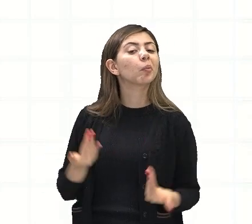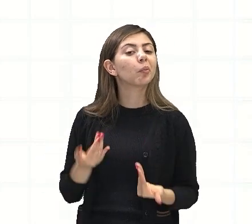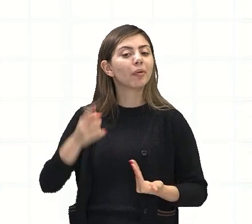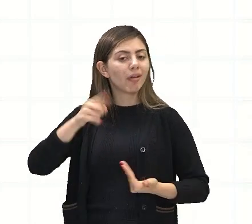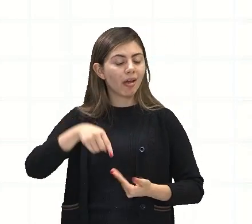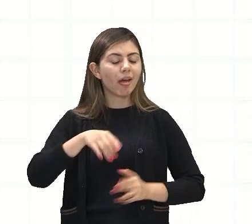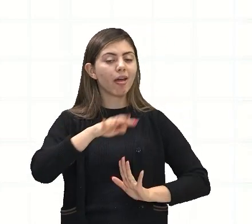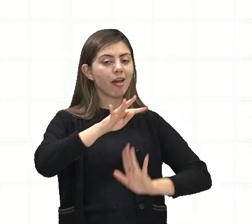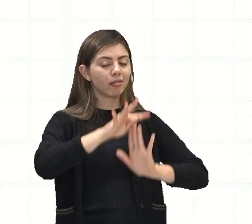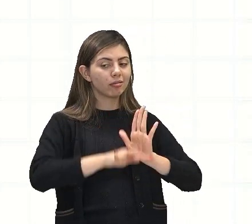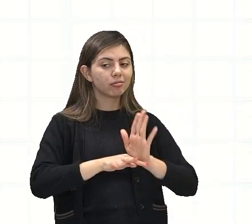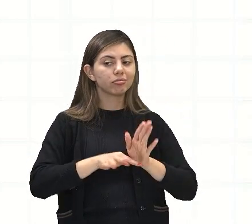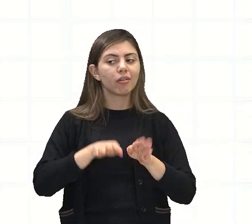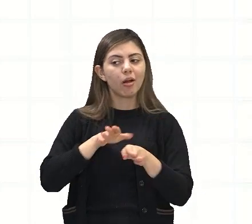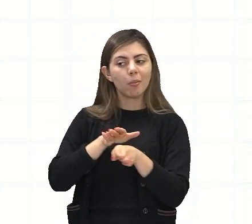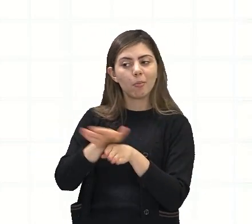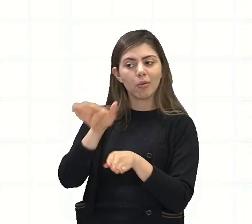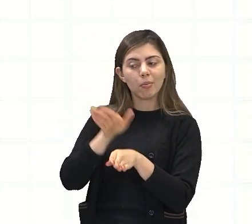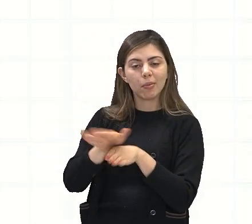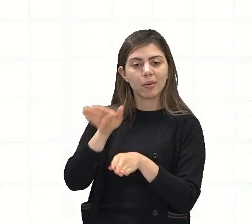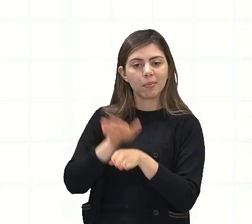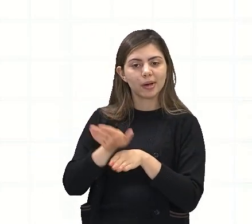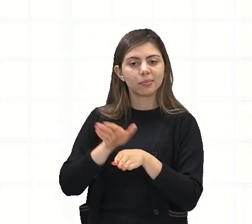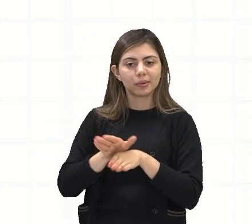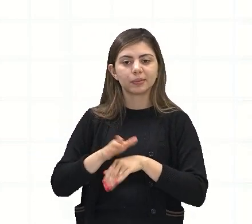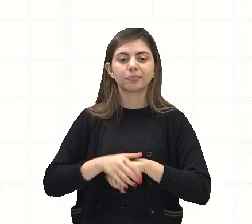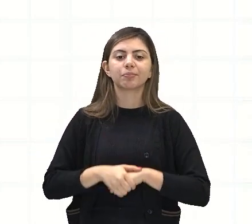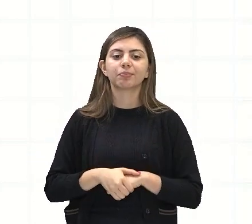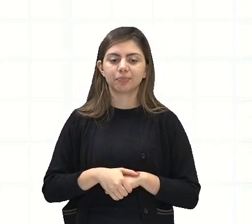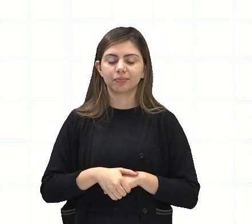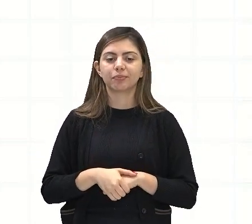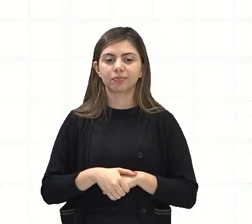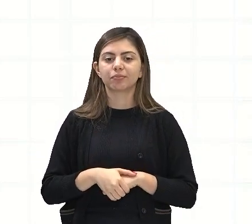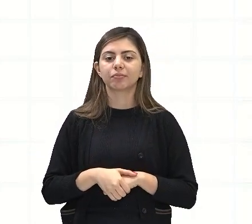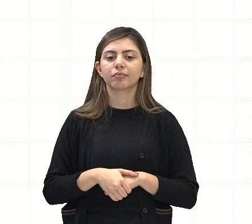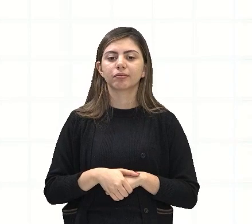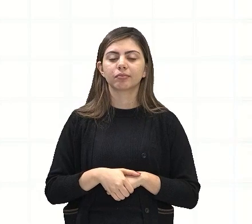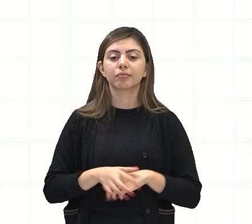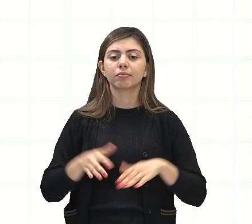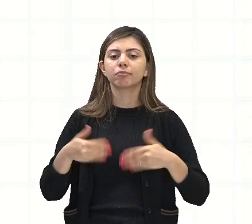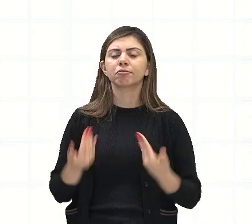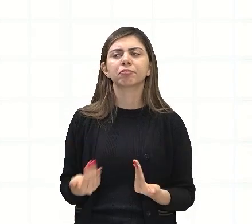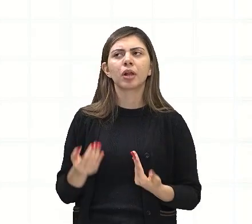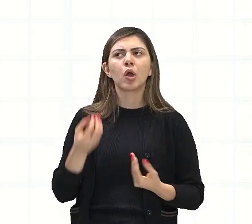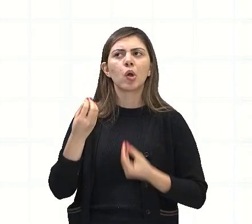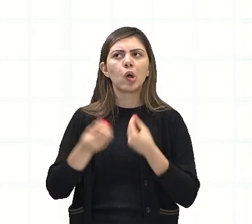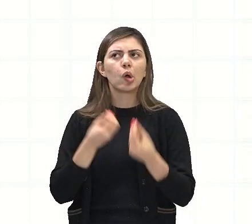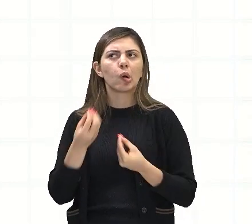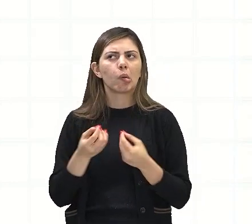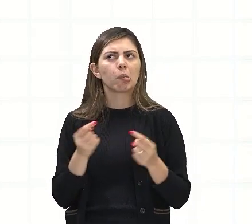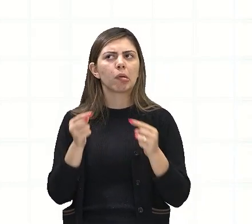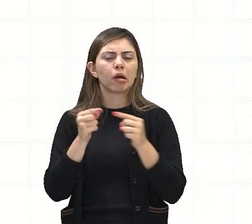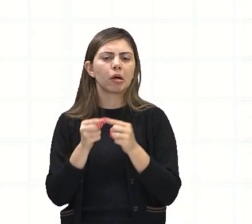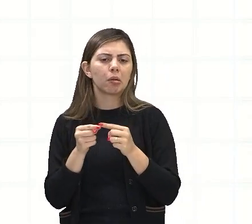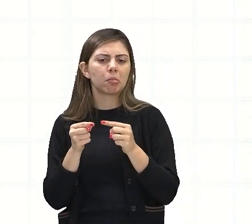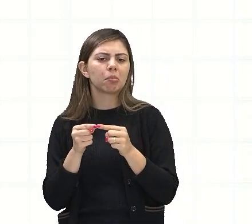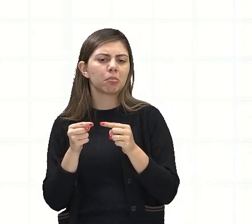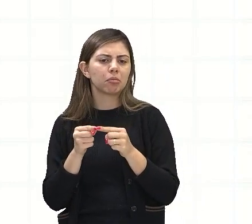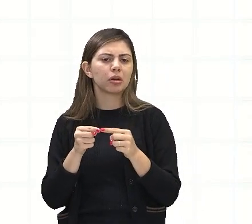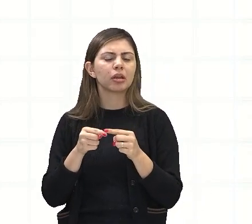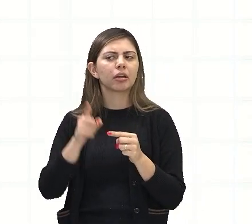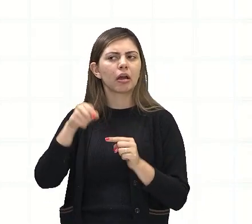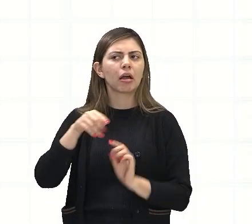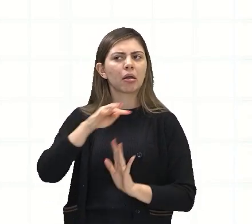tipo textual considerado o quê? Injunção. Quando é que ele é considerado um